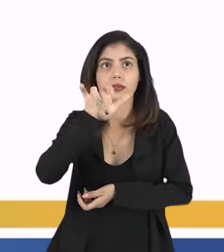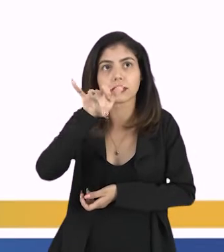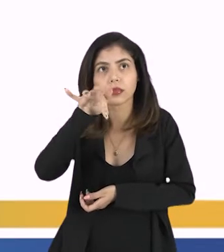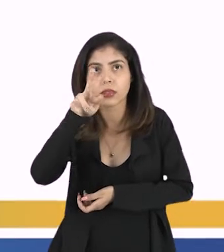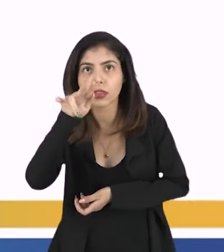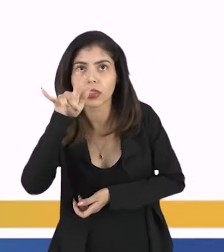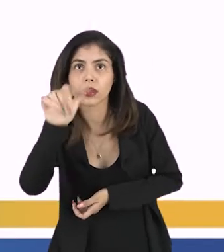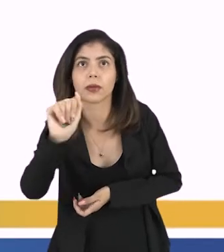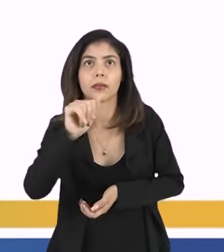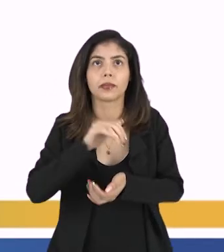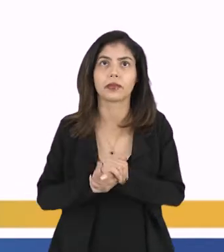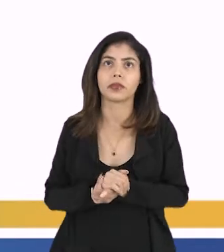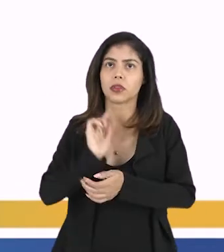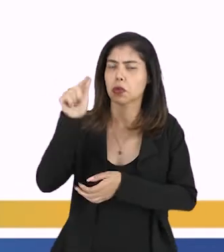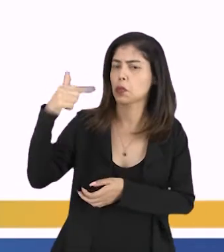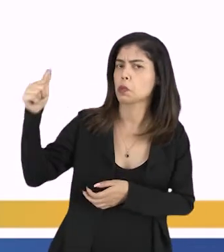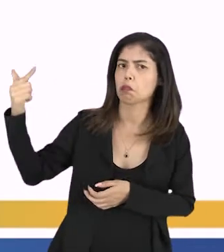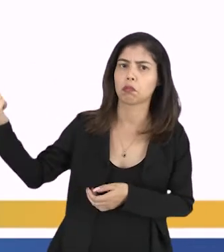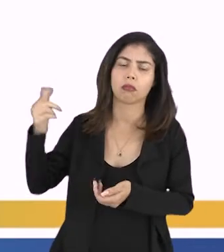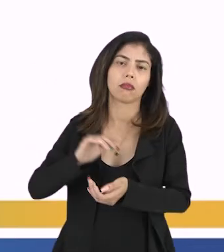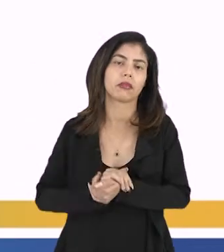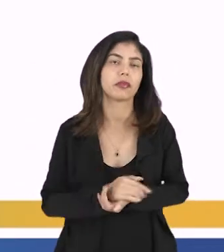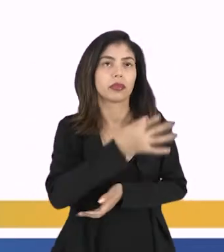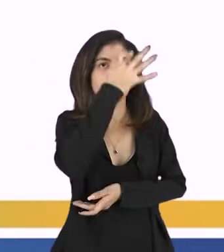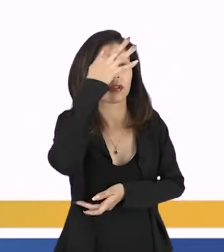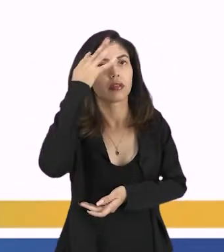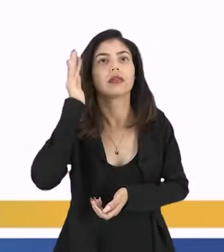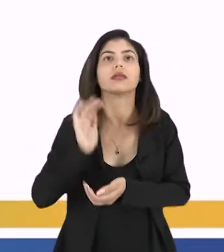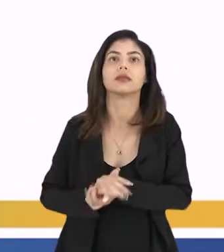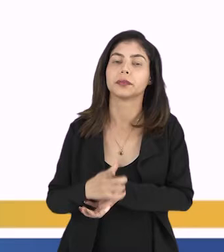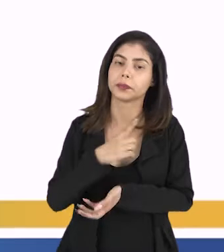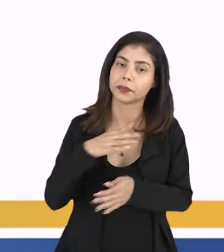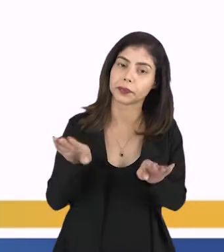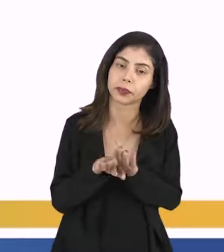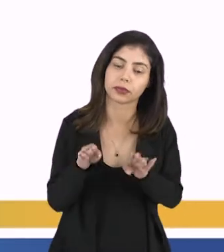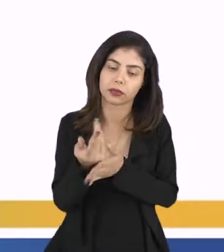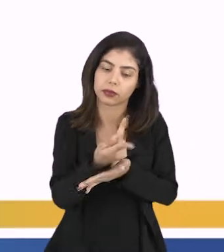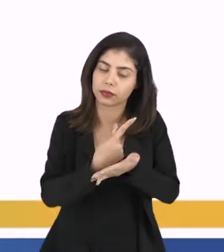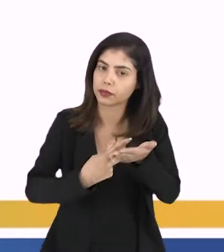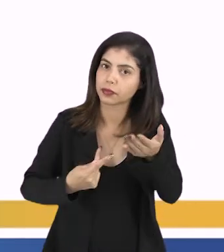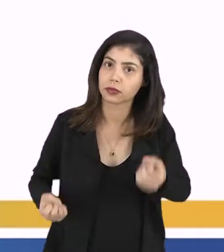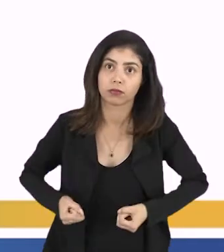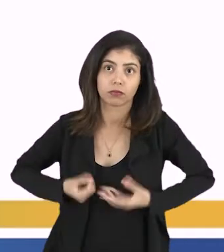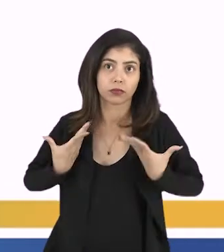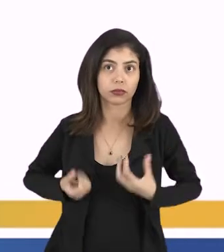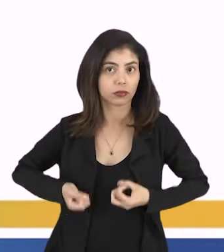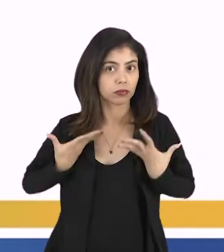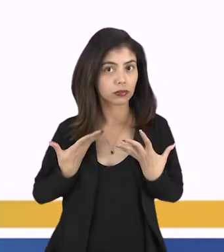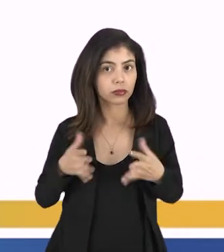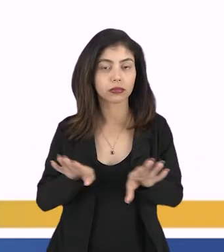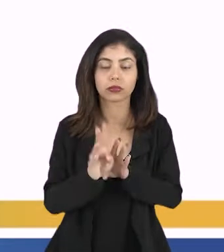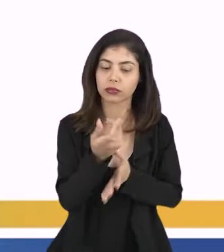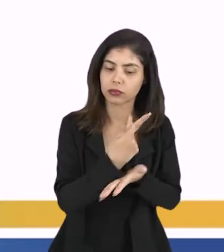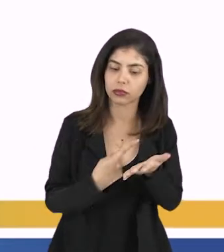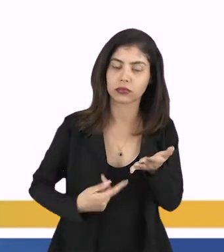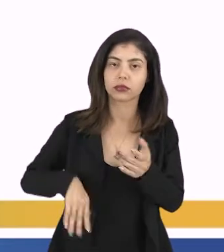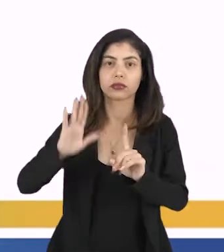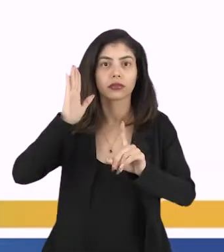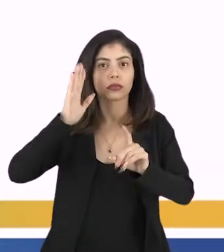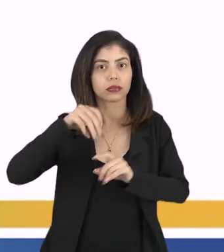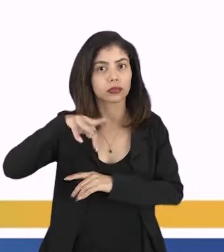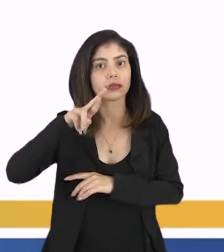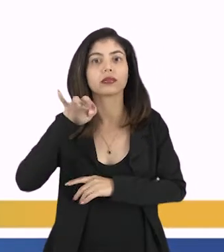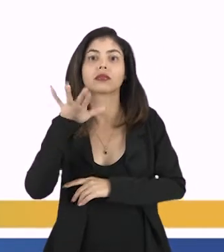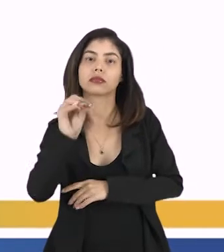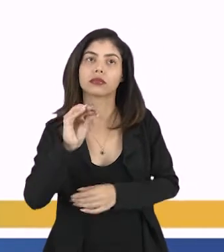Ilíada, à Odisseia, à Teogania, né? Então nós temos aí poetas que trazem um mundo místico, que passa a